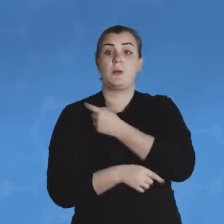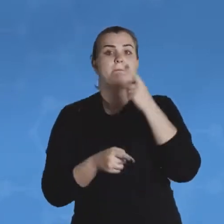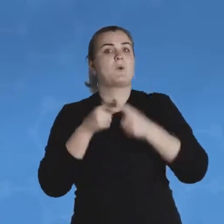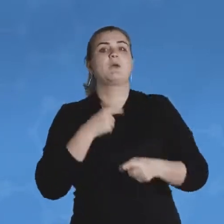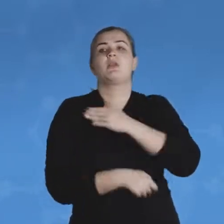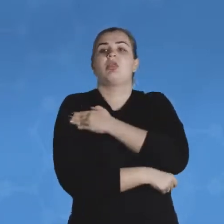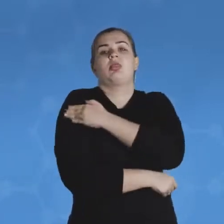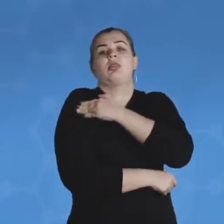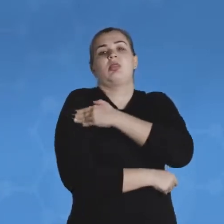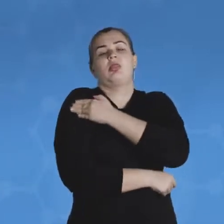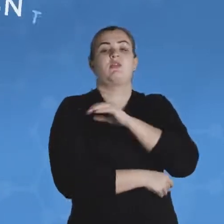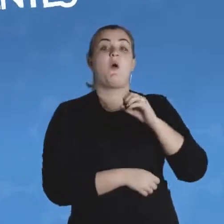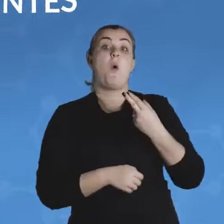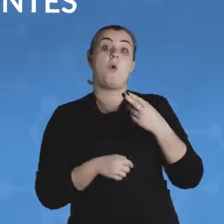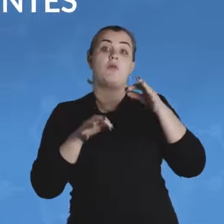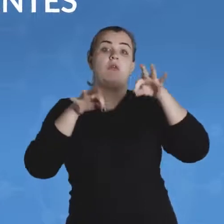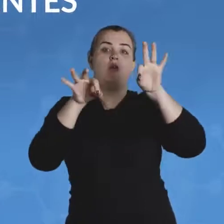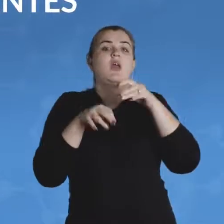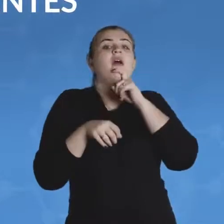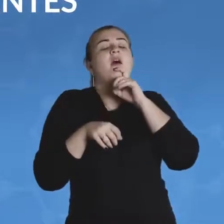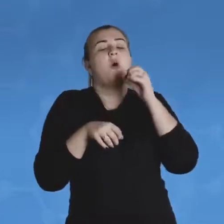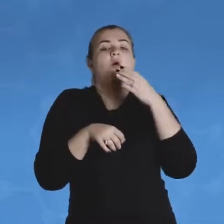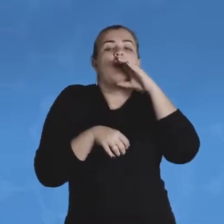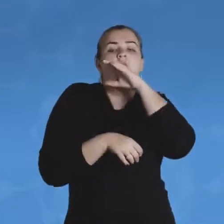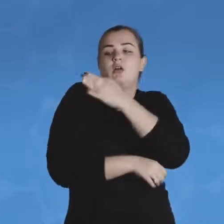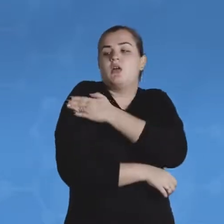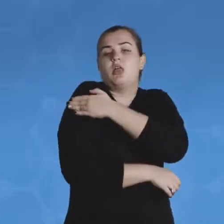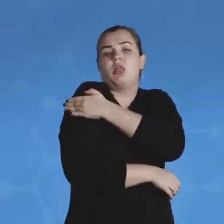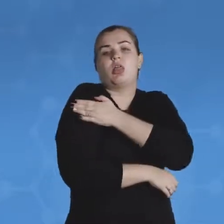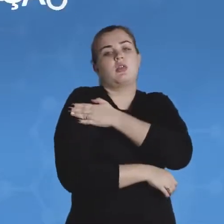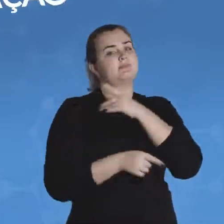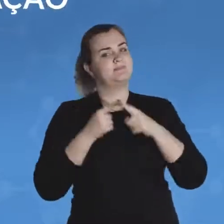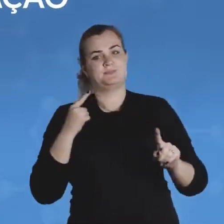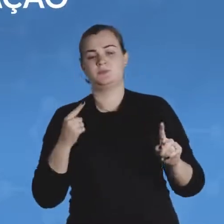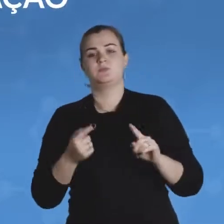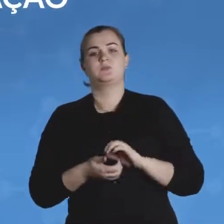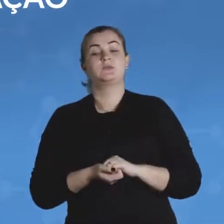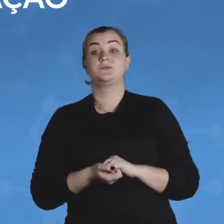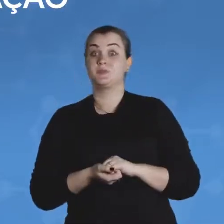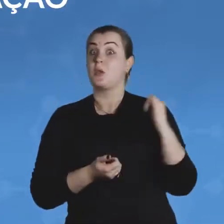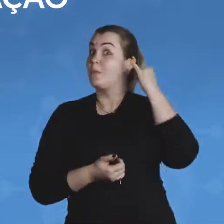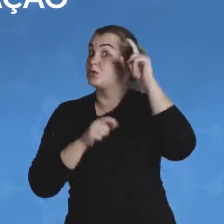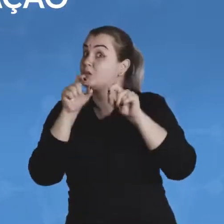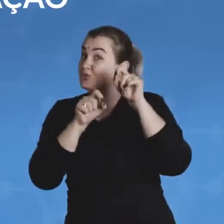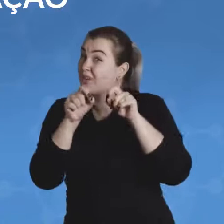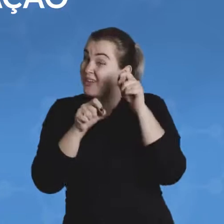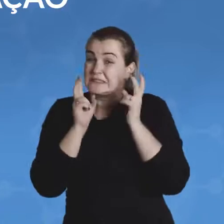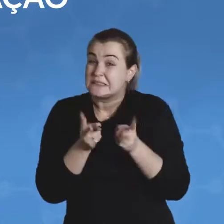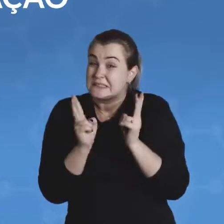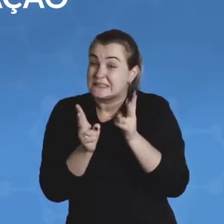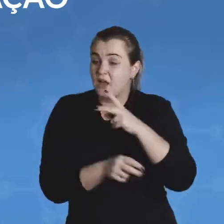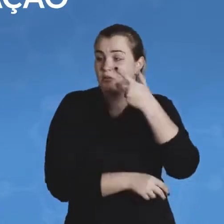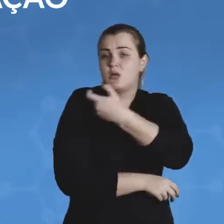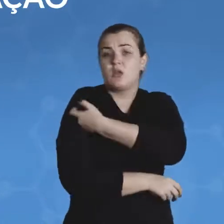o local ou colocar compressas quentes ou frias. Importante: cada vez que aplicar a insulina,